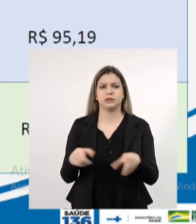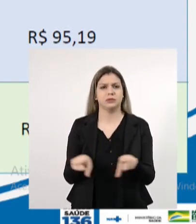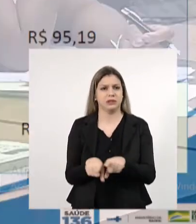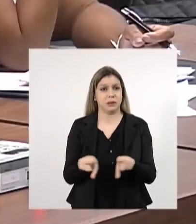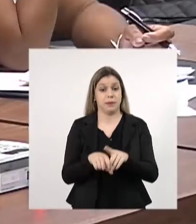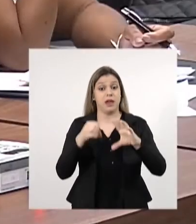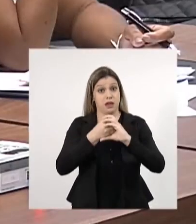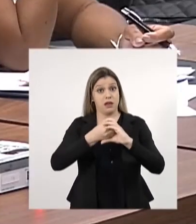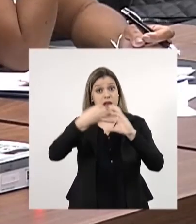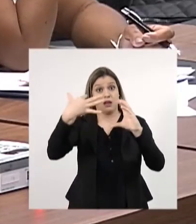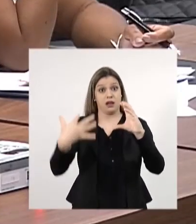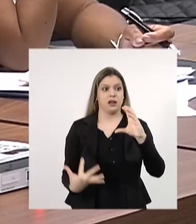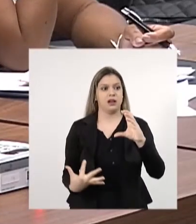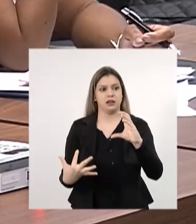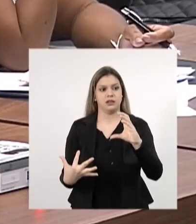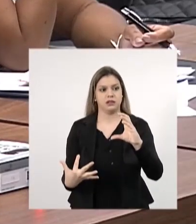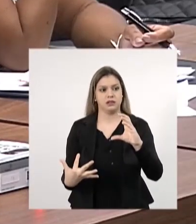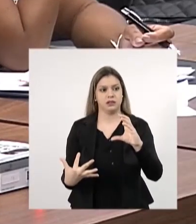critérios